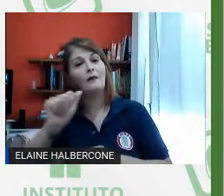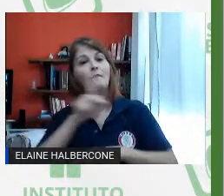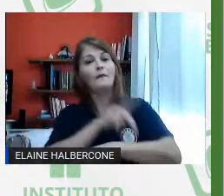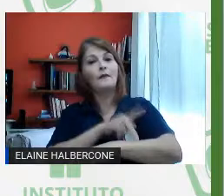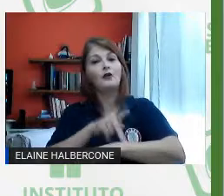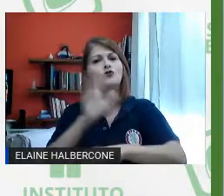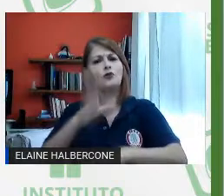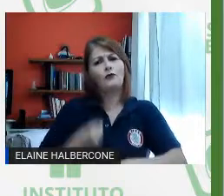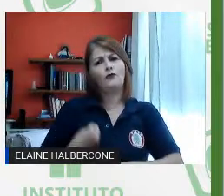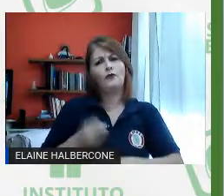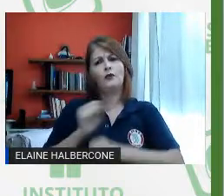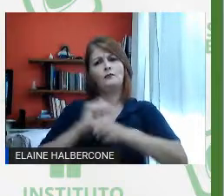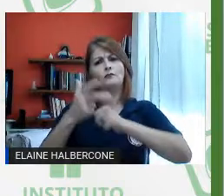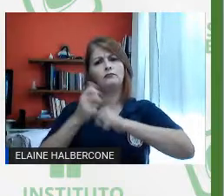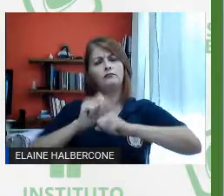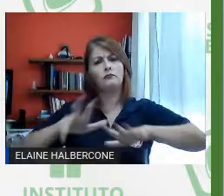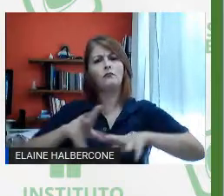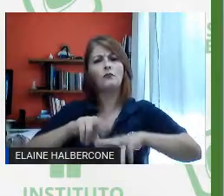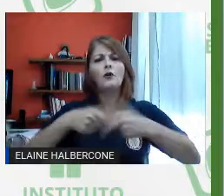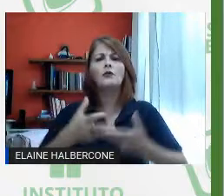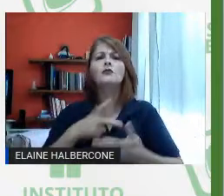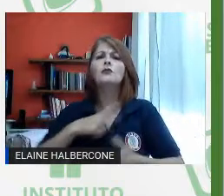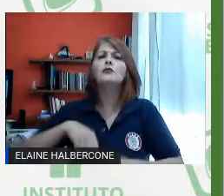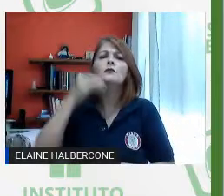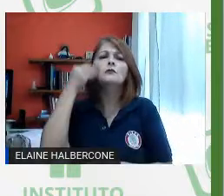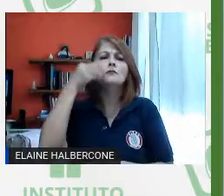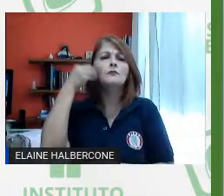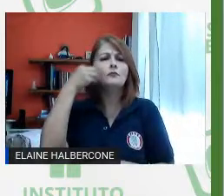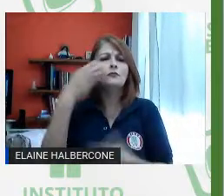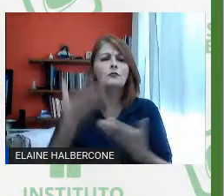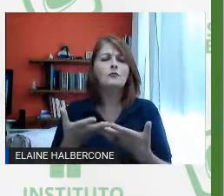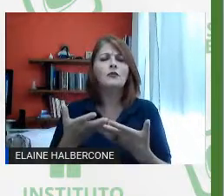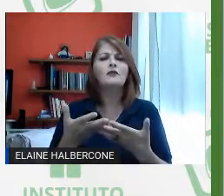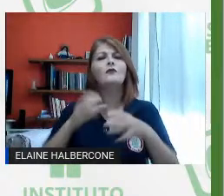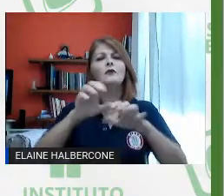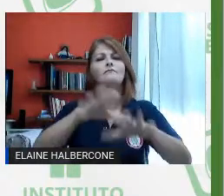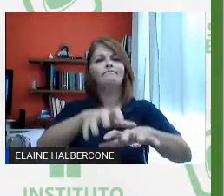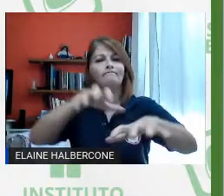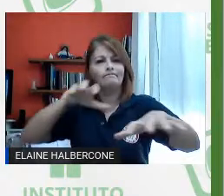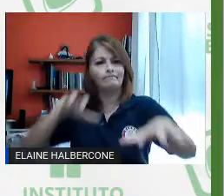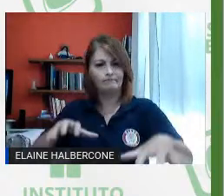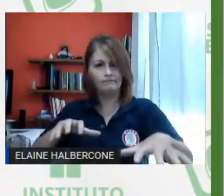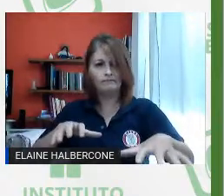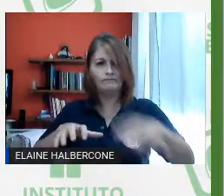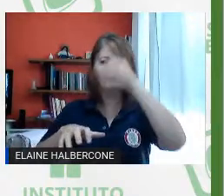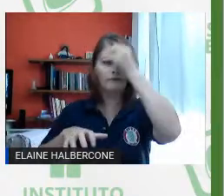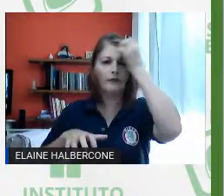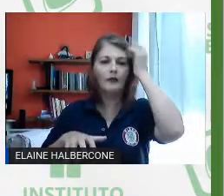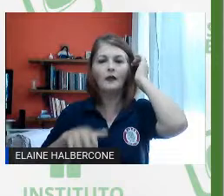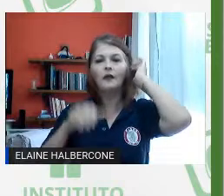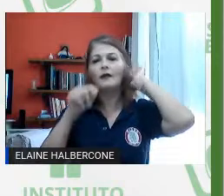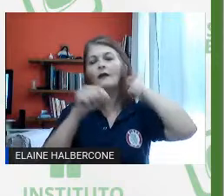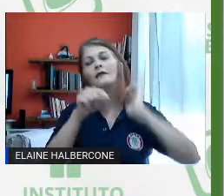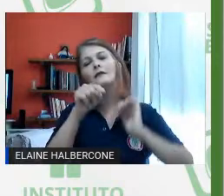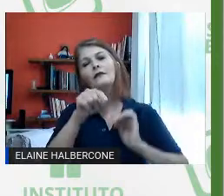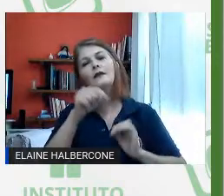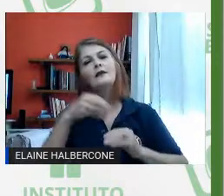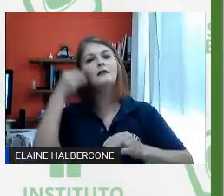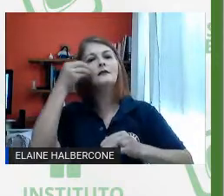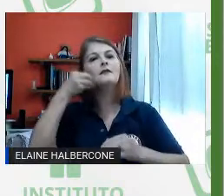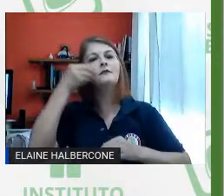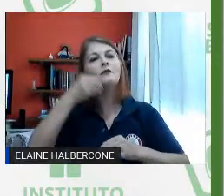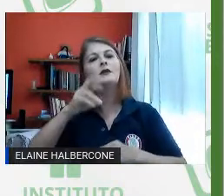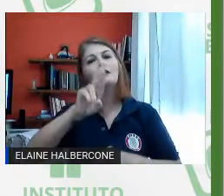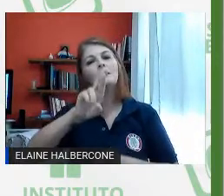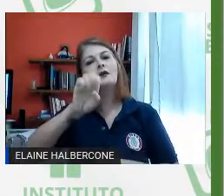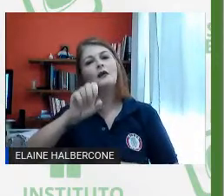conta disso, a nossa experiência ela foi completamente remota. Dentro dessa experiência remota que a